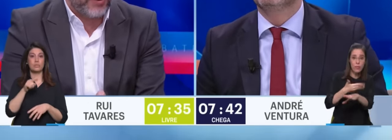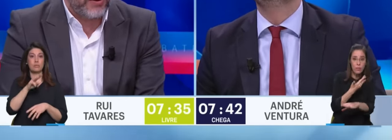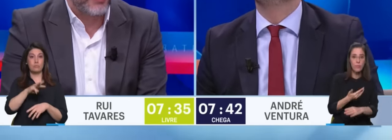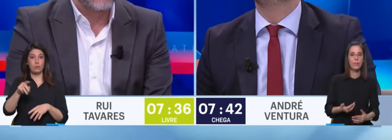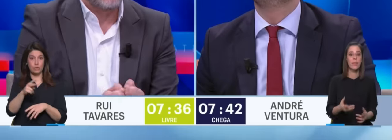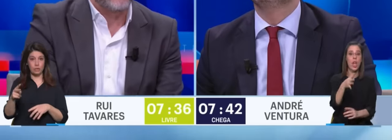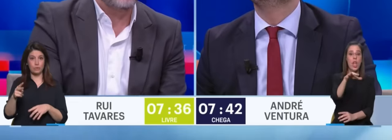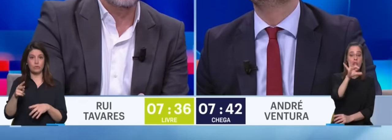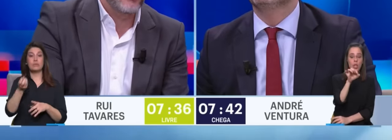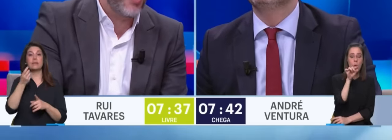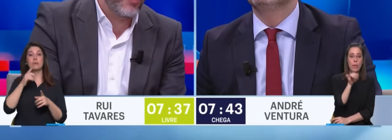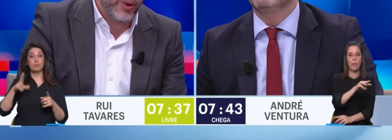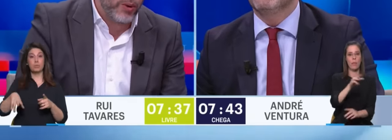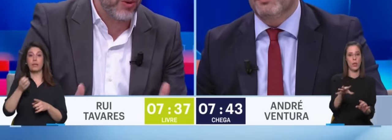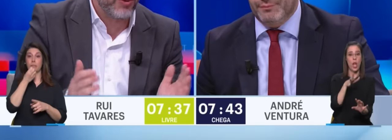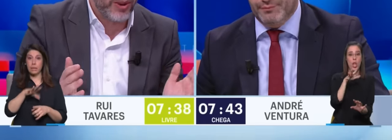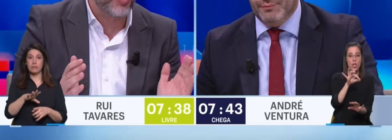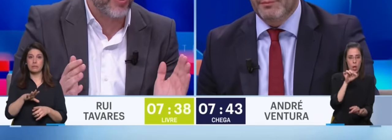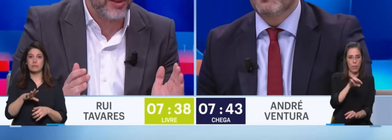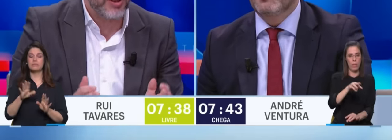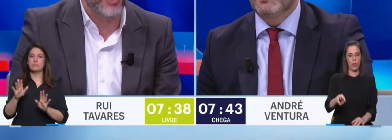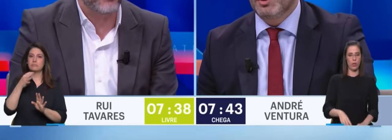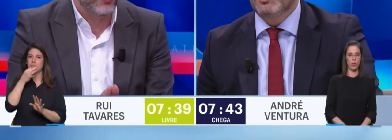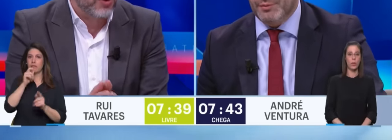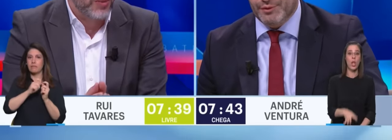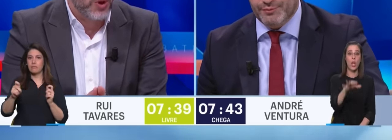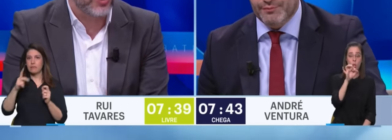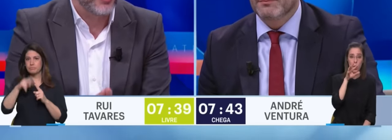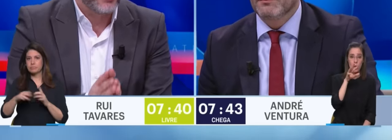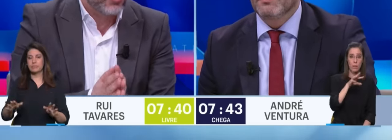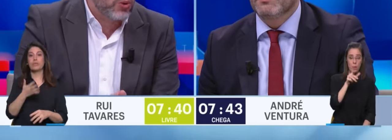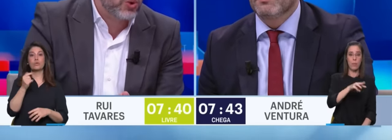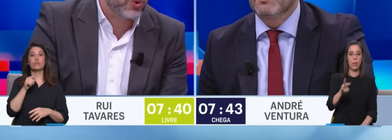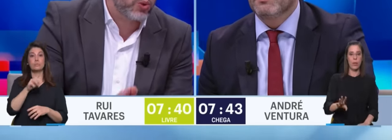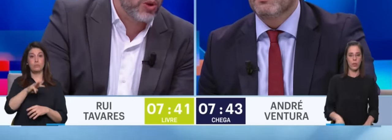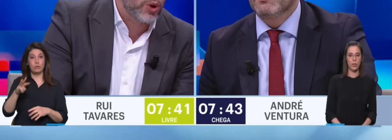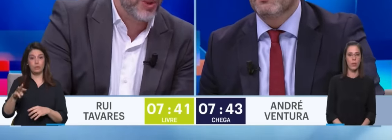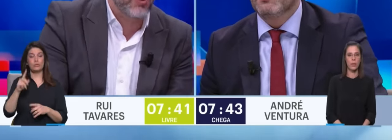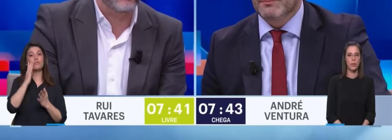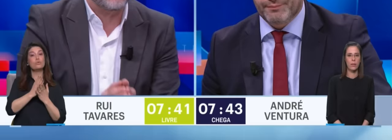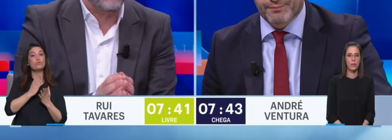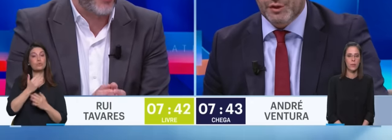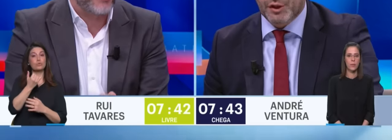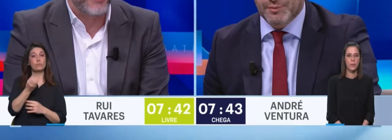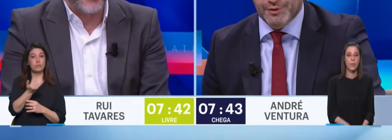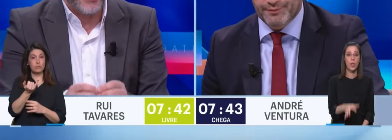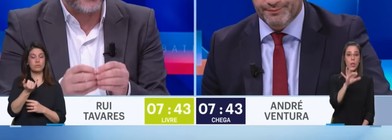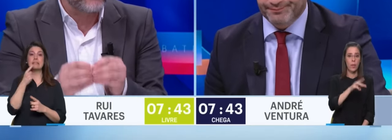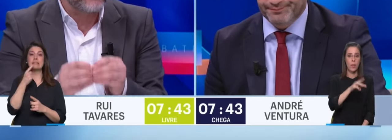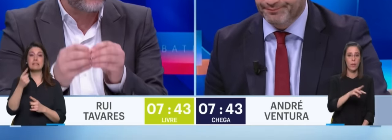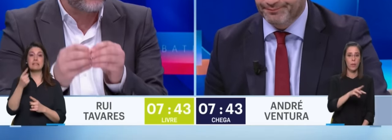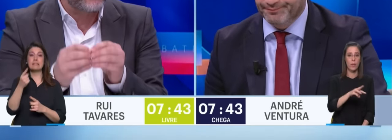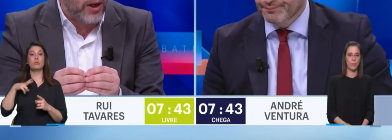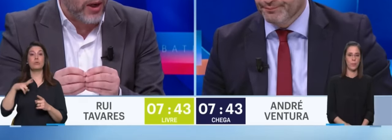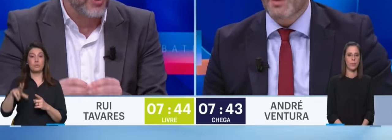perde 18 milhões 18h não deixa-me acabar de dizer a frase 12.000 milhões segundo um estudo de 2012 é o que pere em